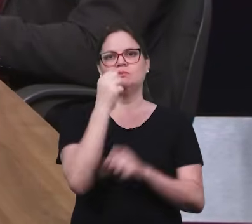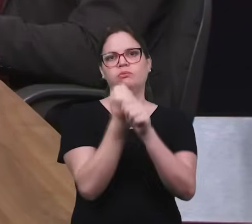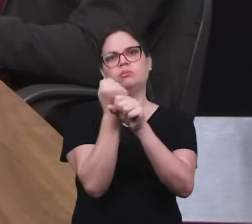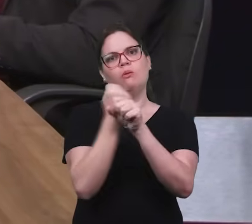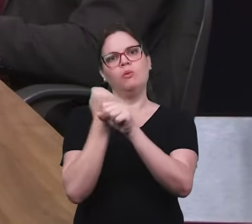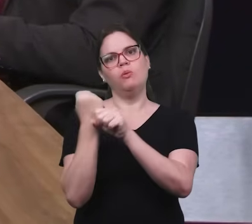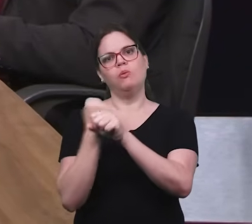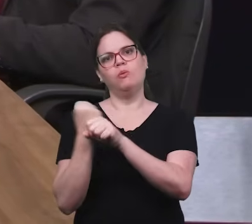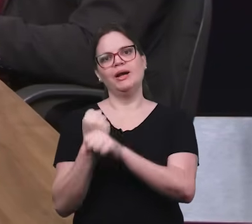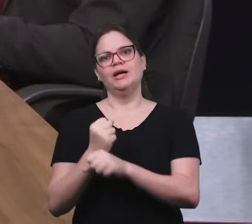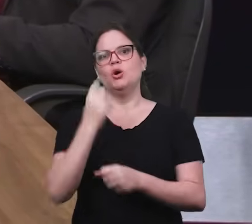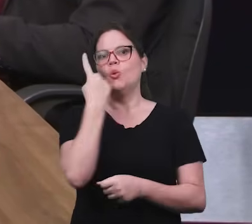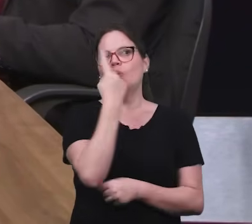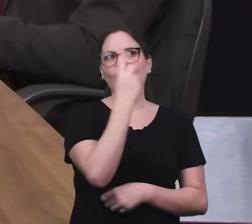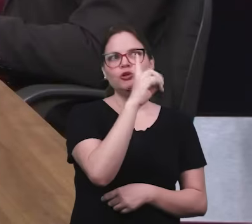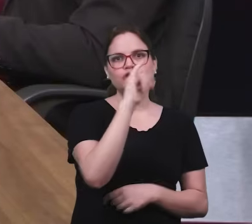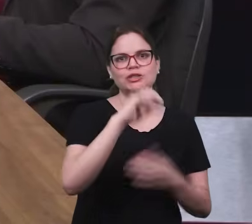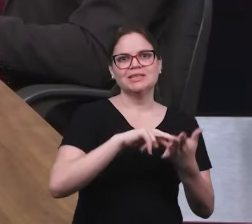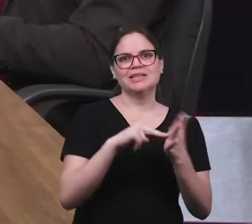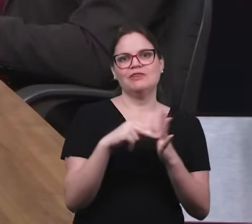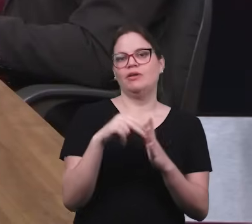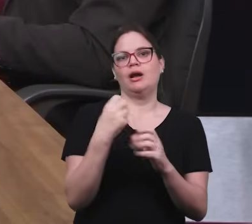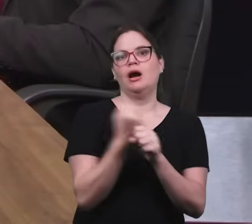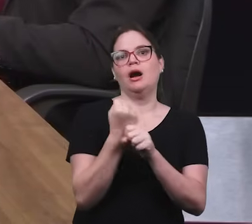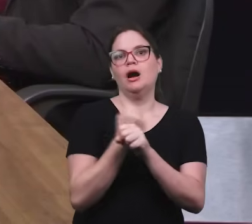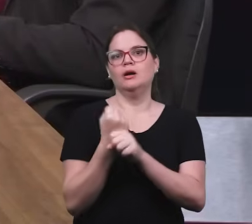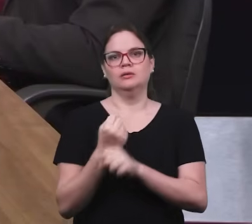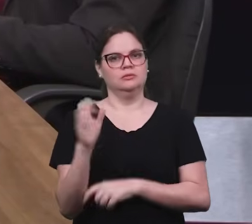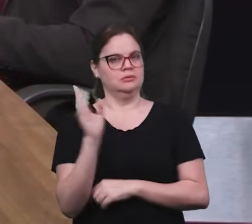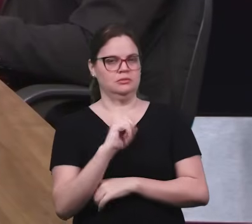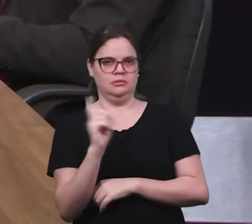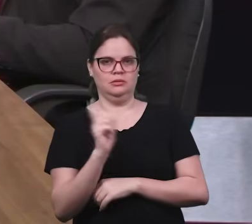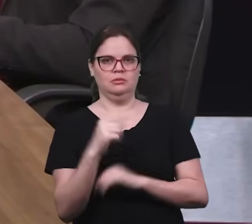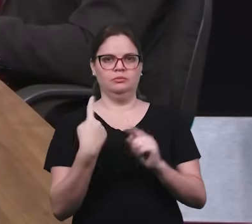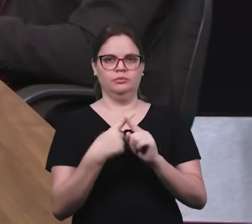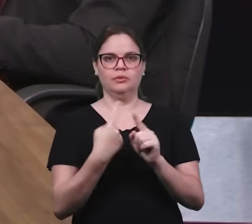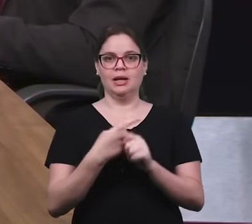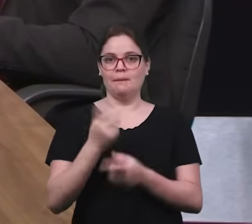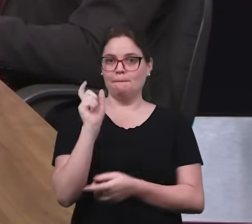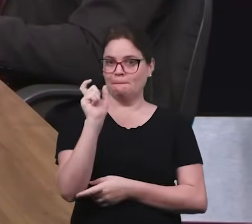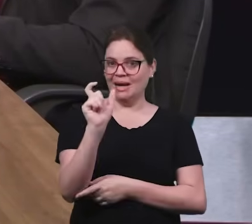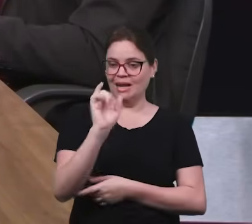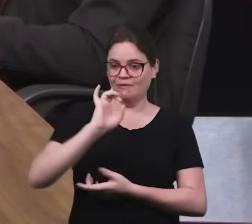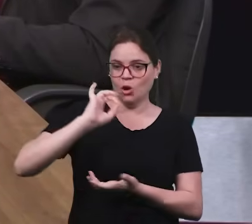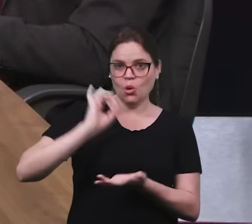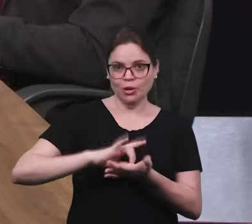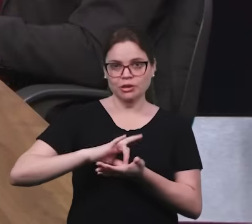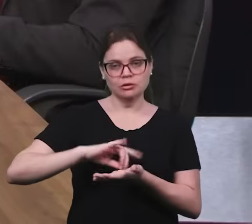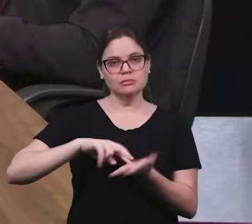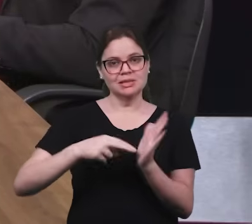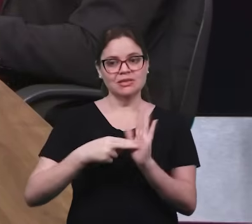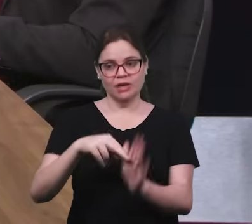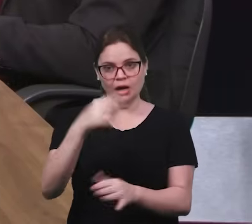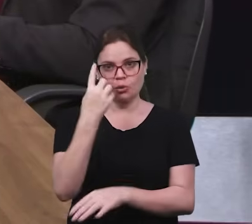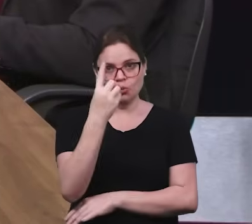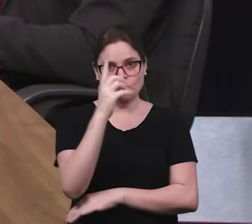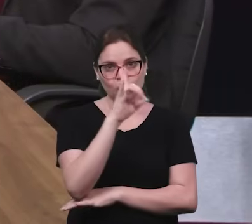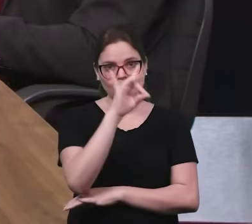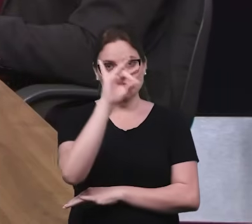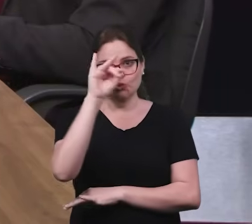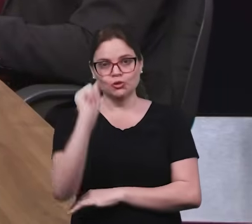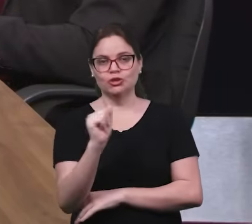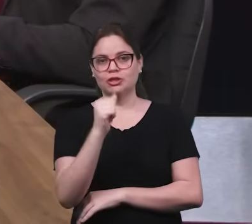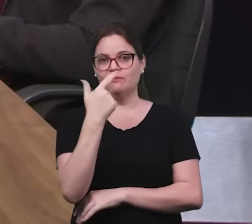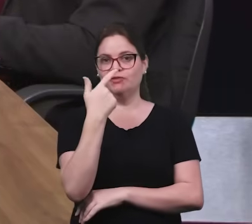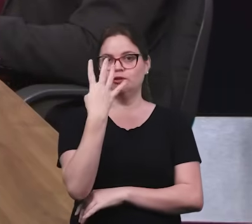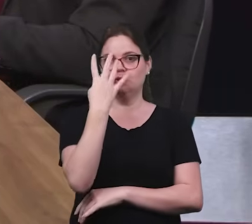maneira nada desse sentido. Até mesmo porque a palavra original é ion, e principalmente quando ela está inserida